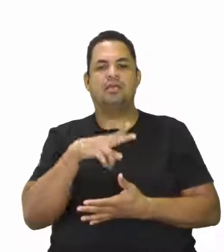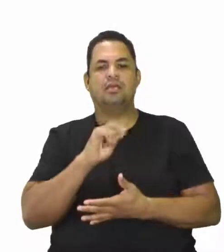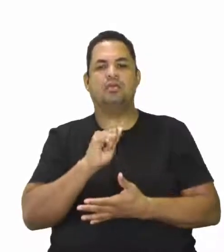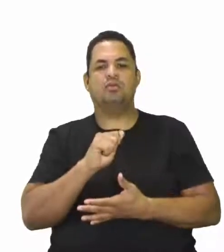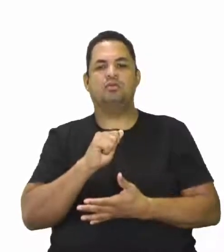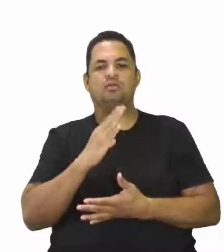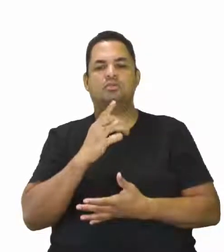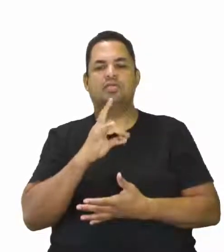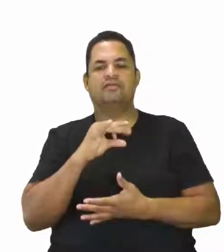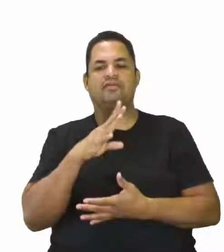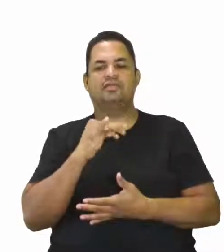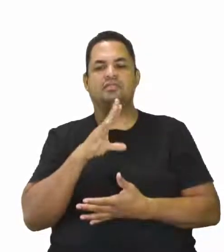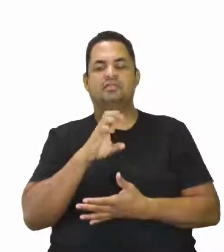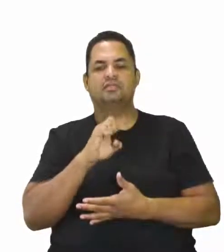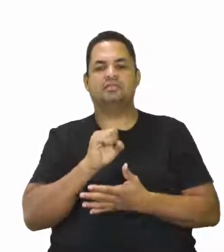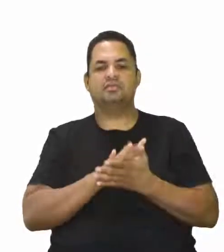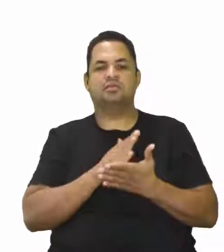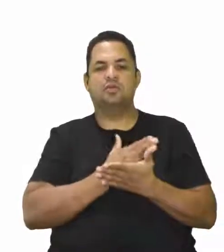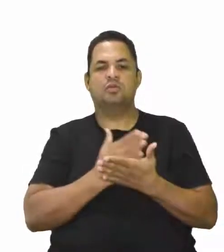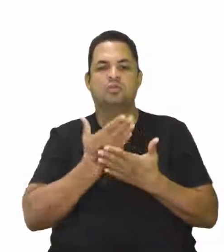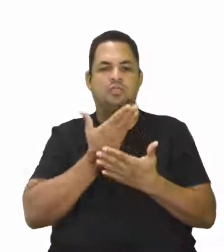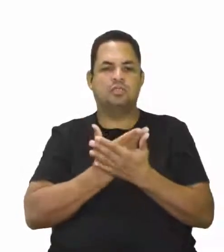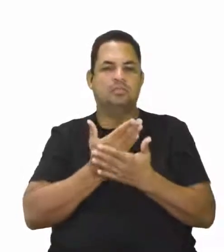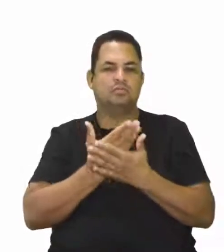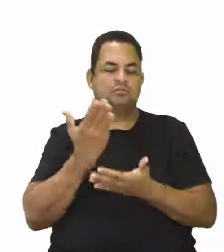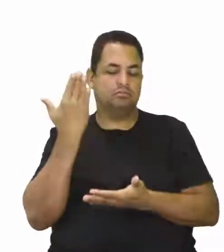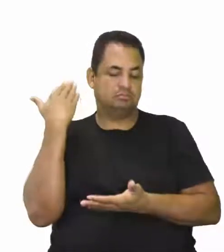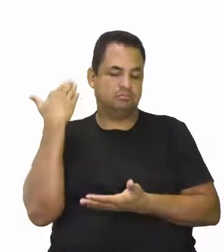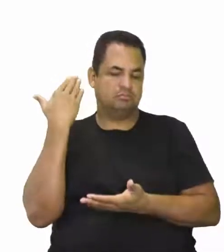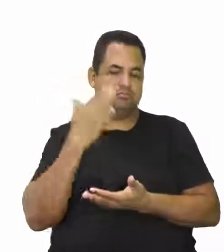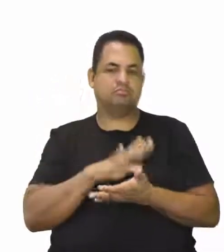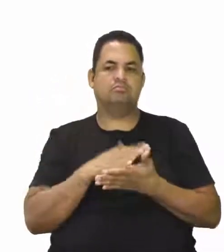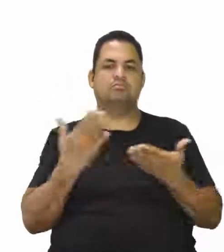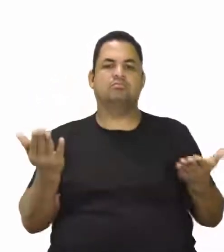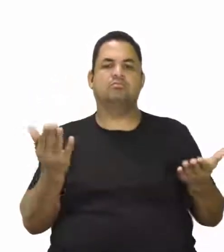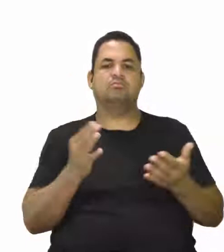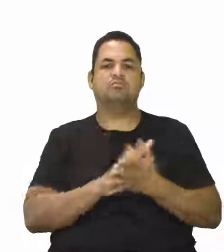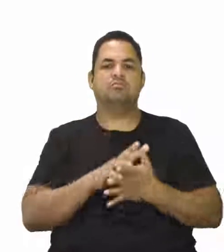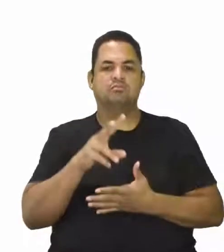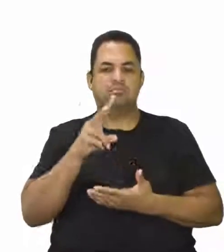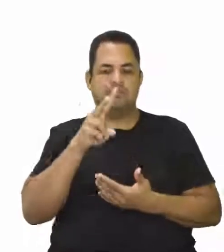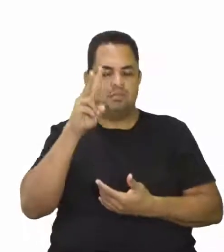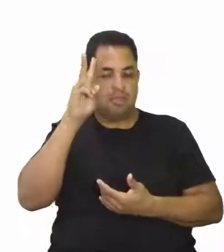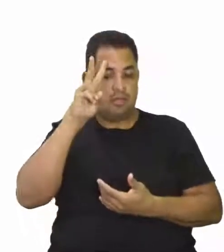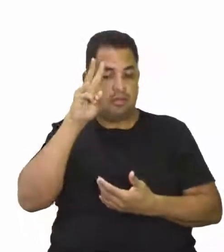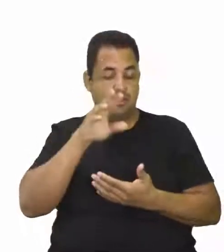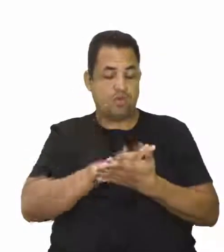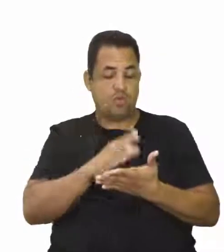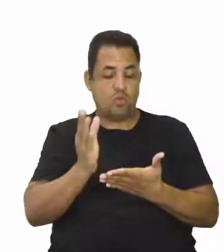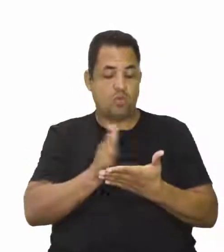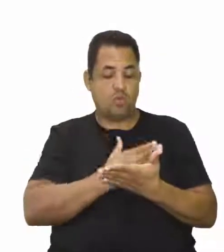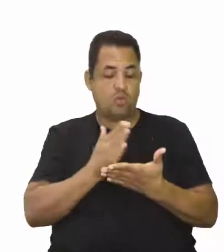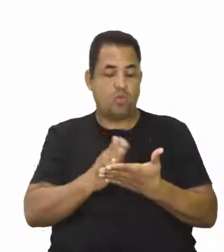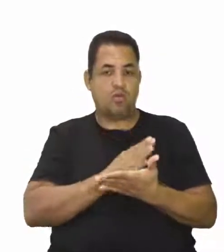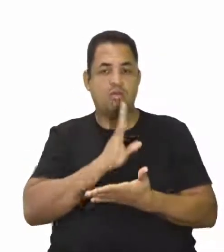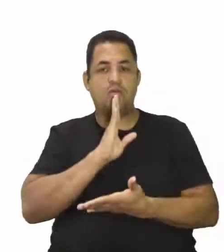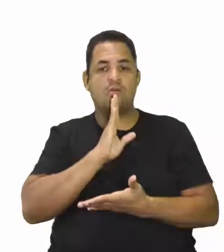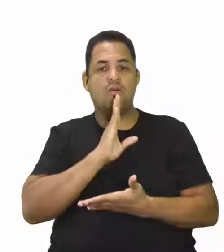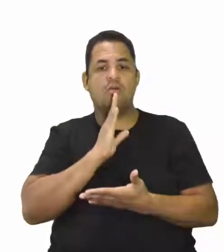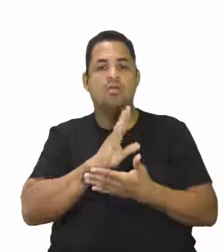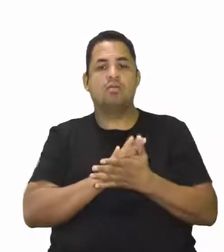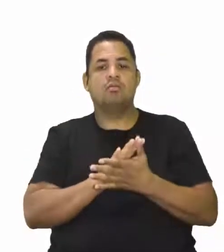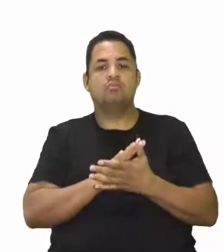A gente começou lá na aula anterior falando dele, lembram disso? do livro mais conhecido, a